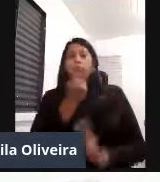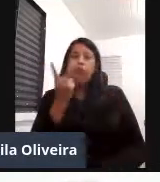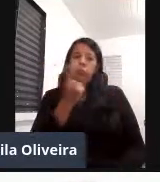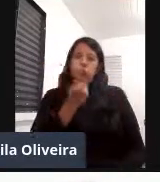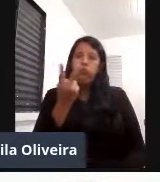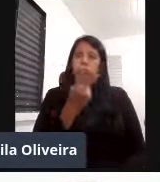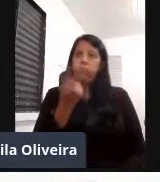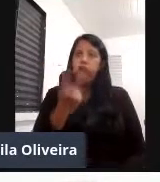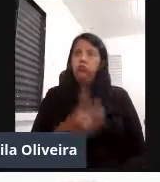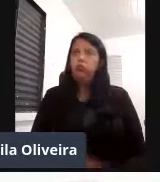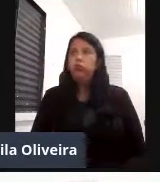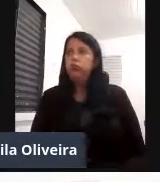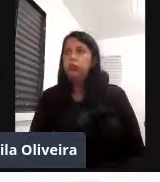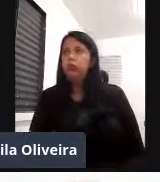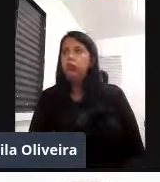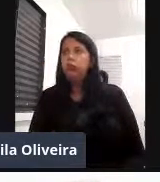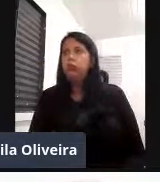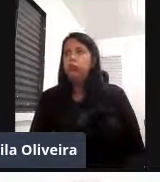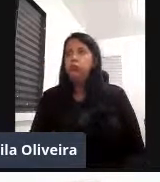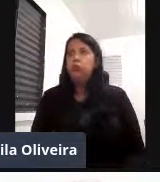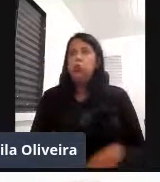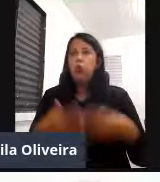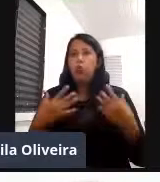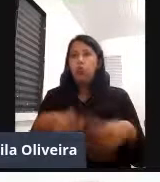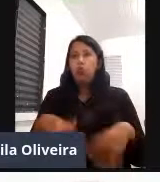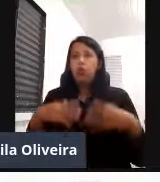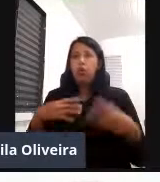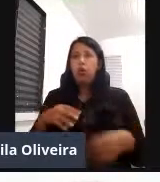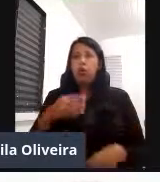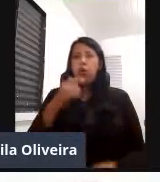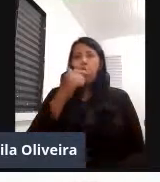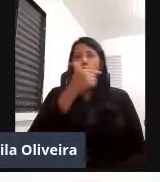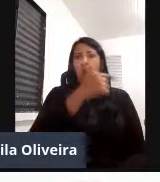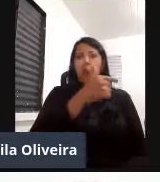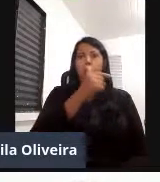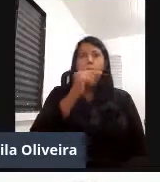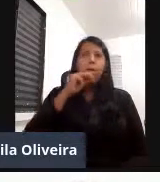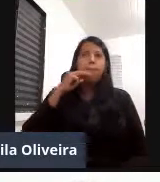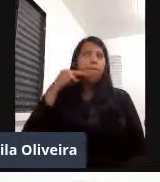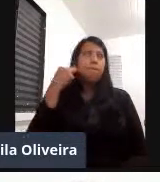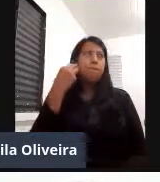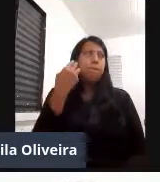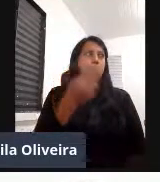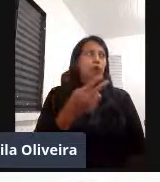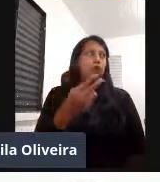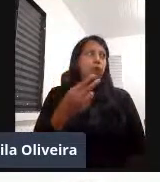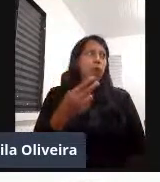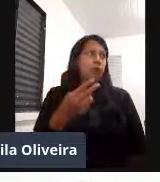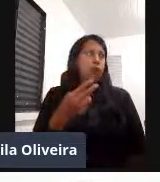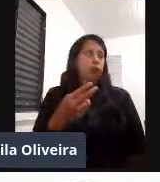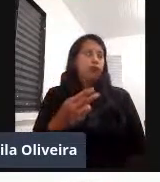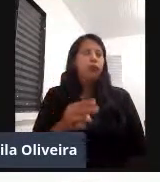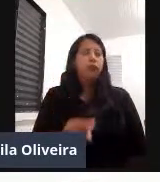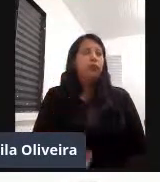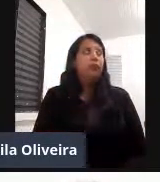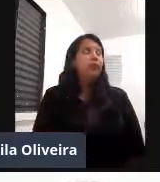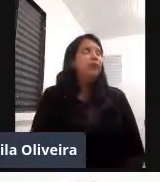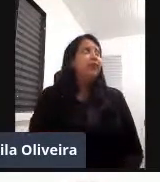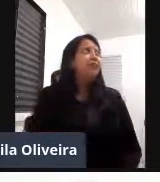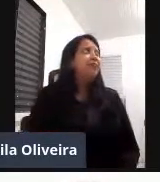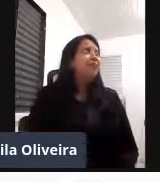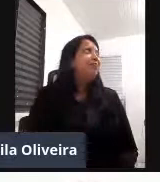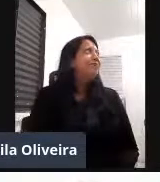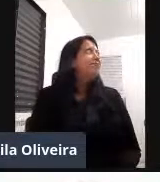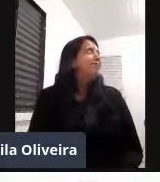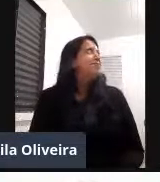só, 2 milhões e 700 resultados. É muito difícil